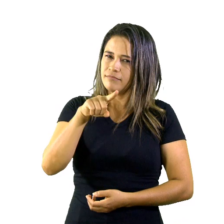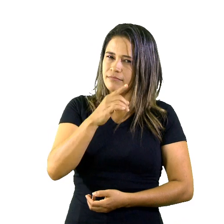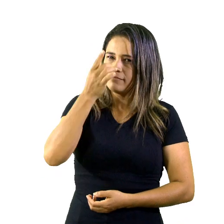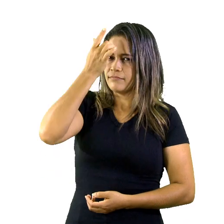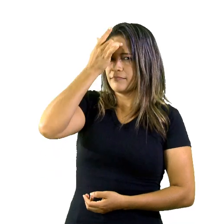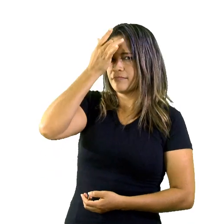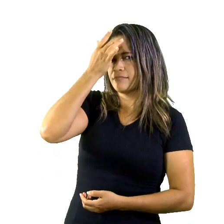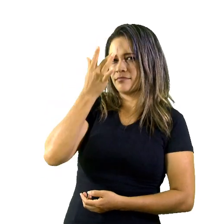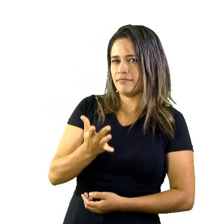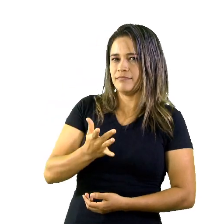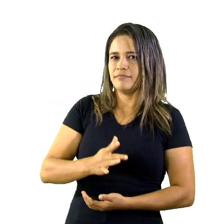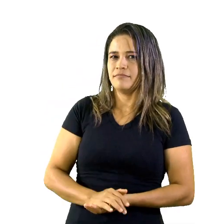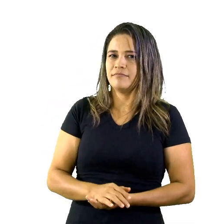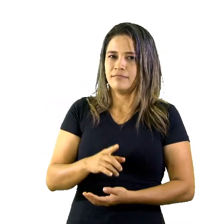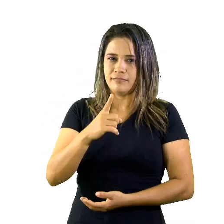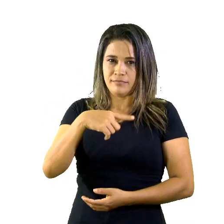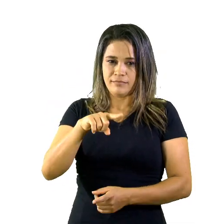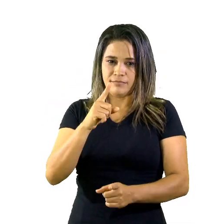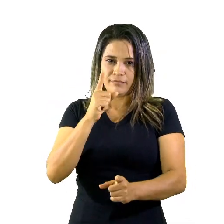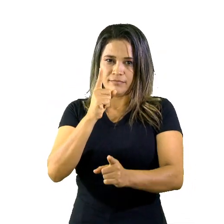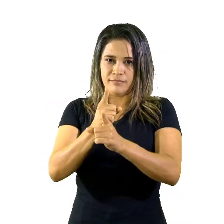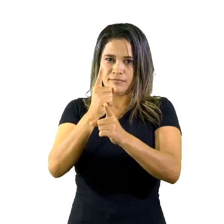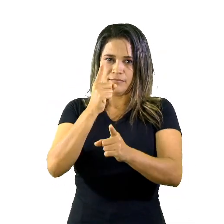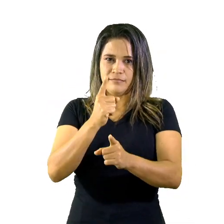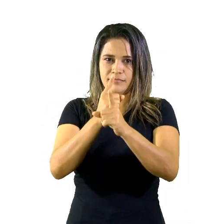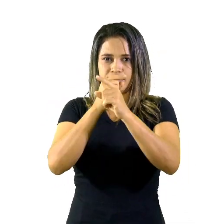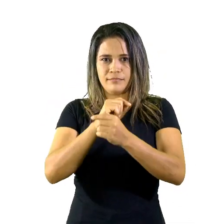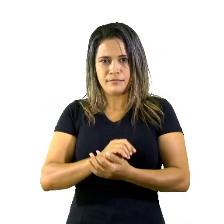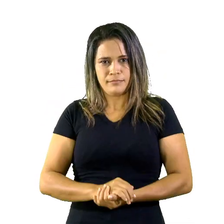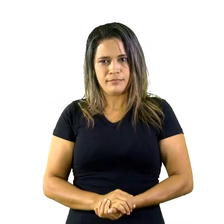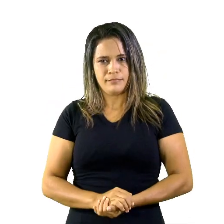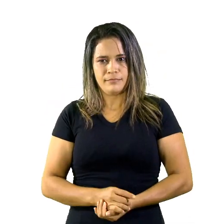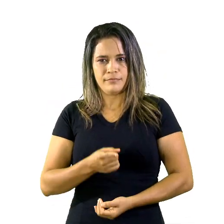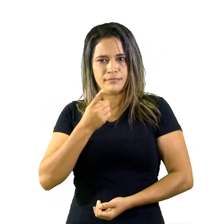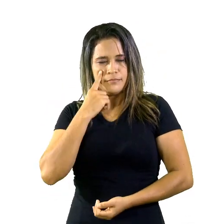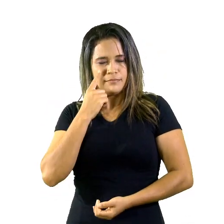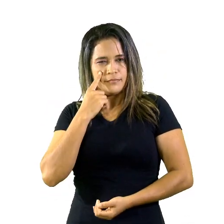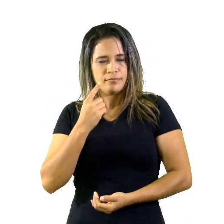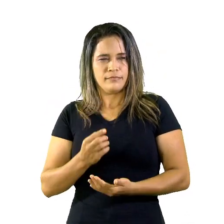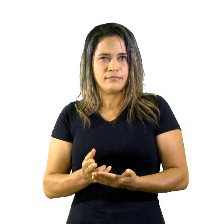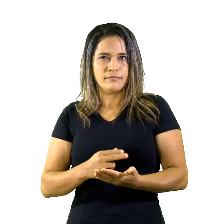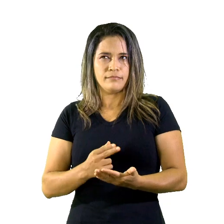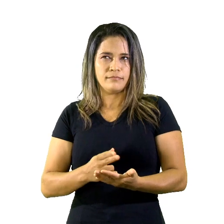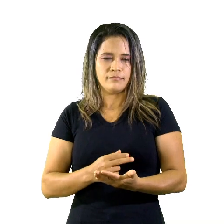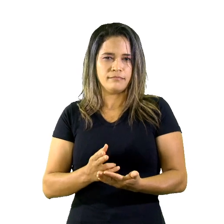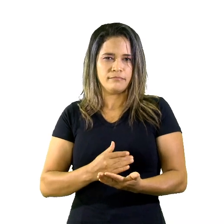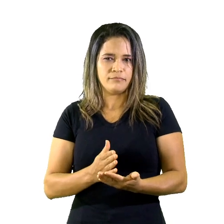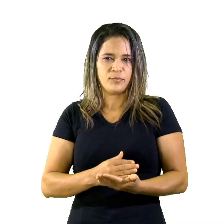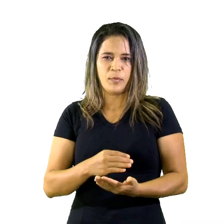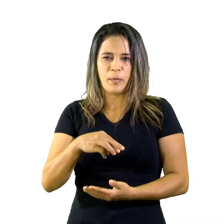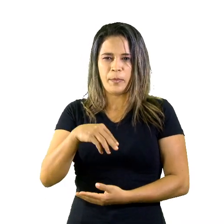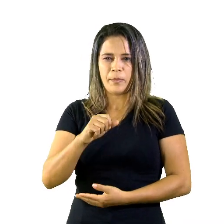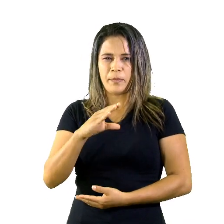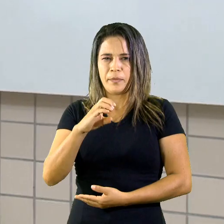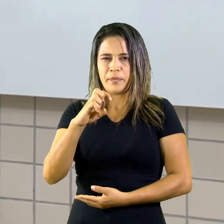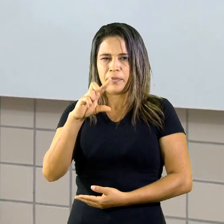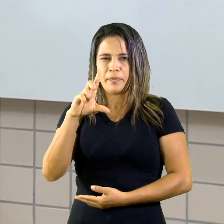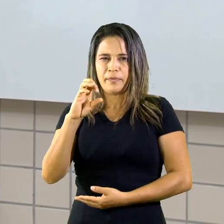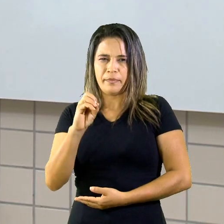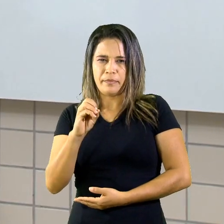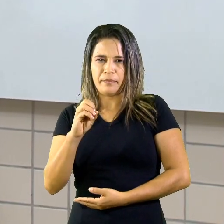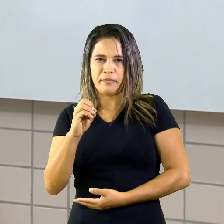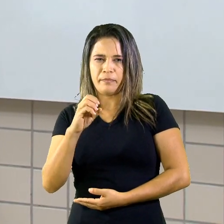encontrar círculos em muitas coisas. Me lembrei agora de um livro que eu li uma vez, do Marcelo Marmelo Martello. Quem já leu esse livro?